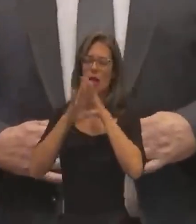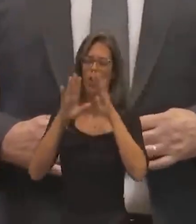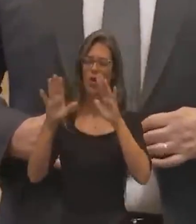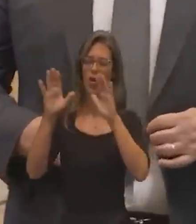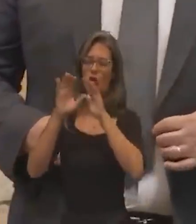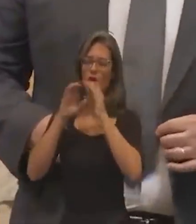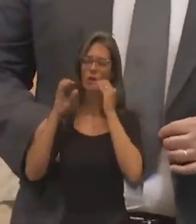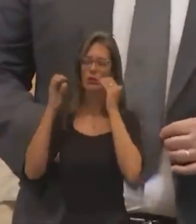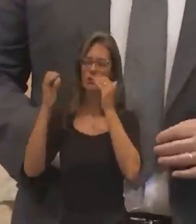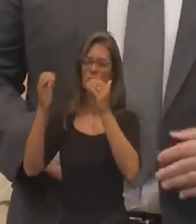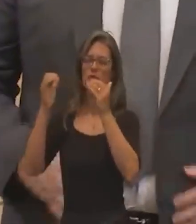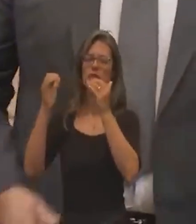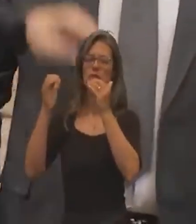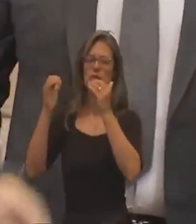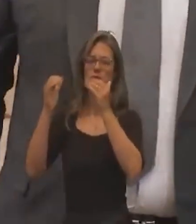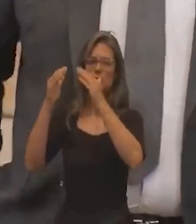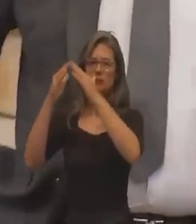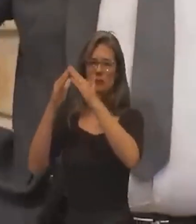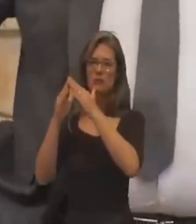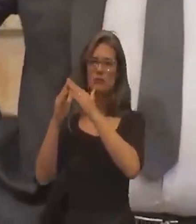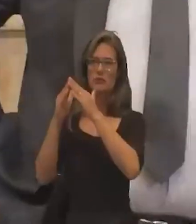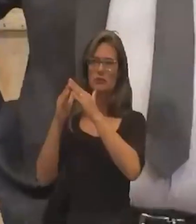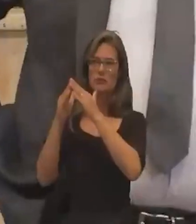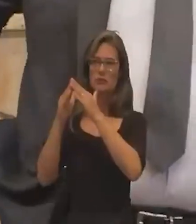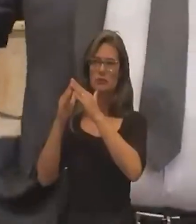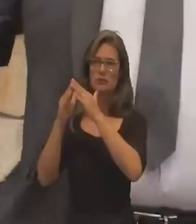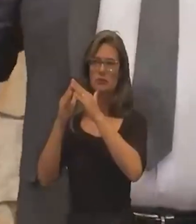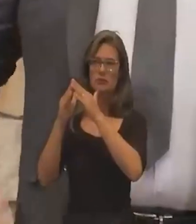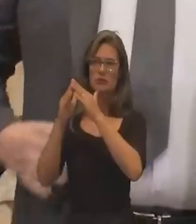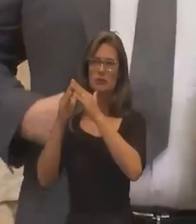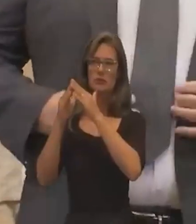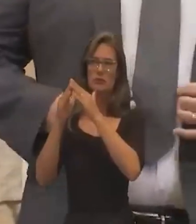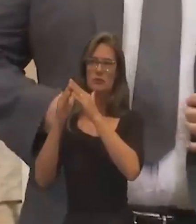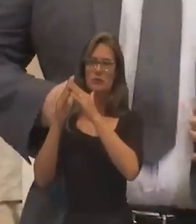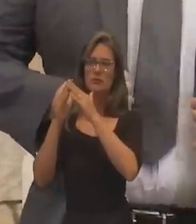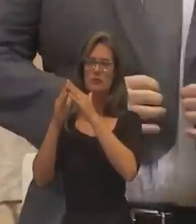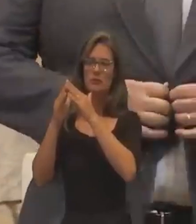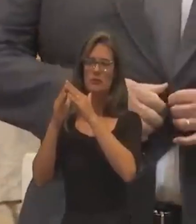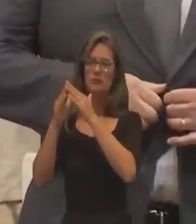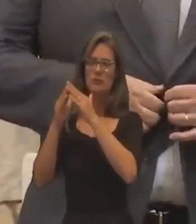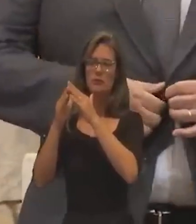de Cristo na sua morada eterna e a nossa condição